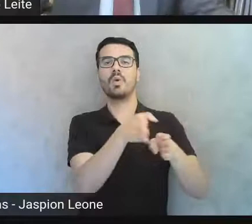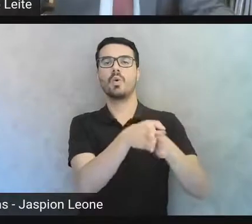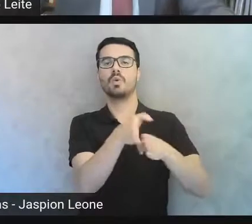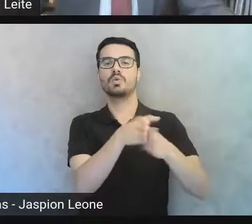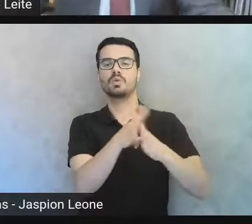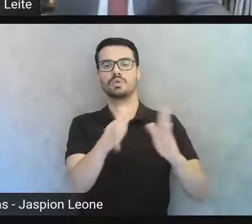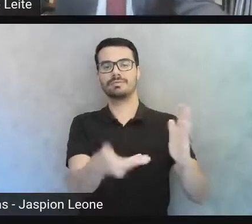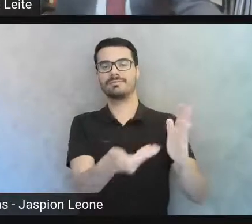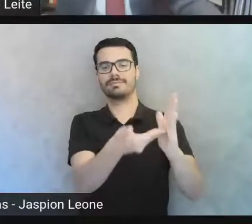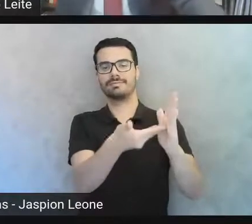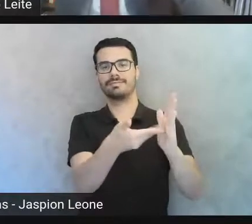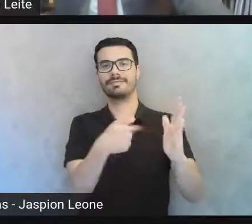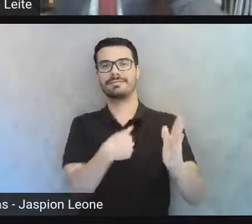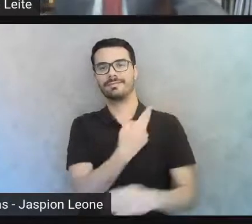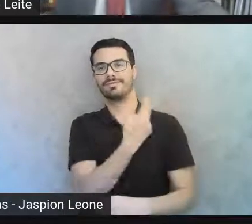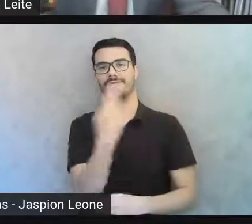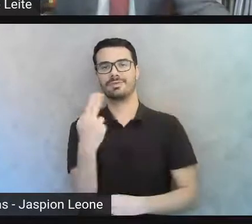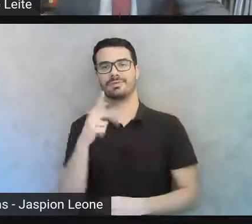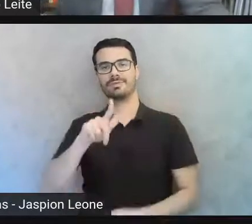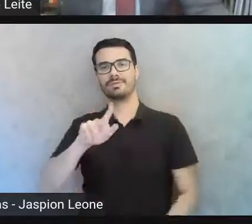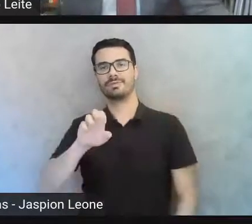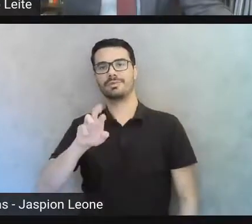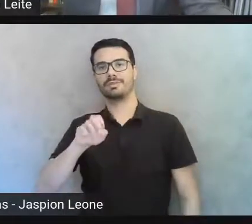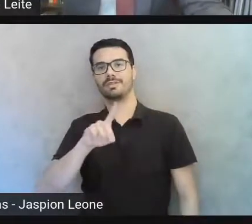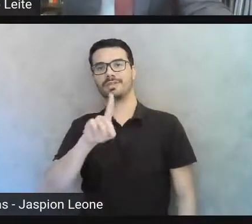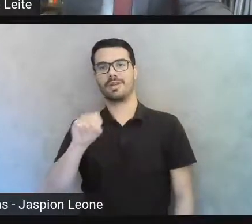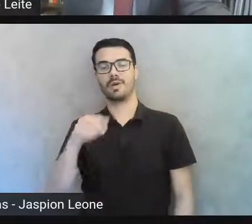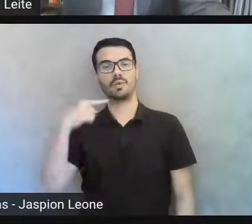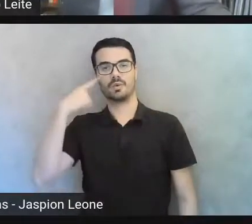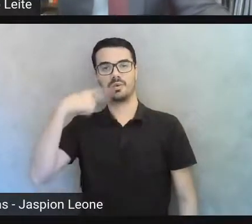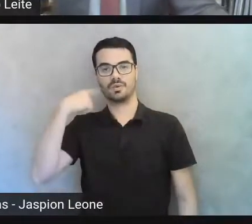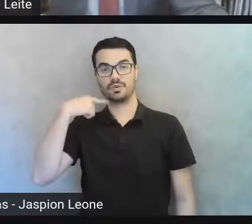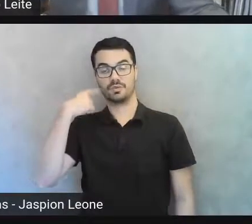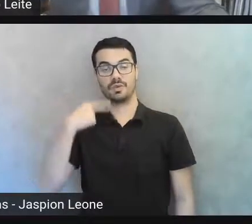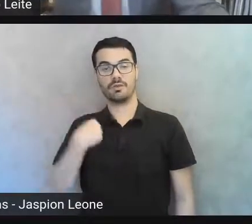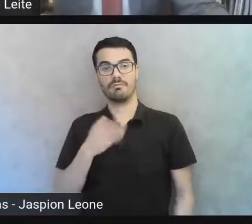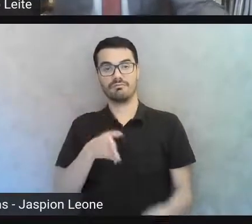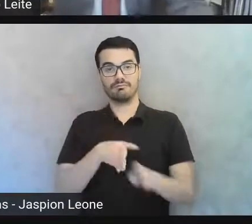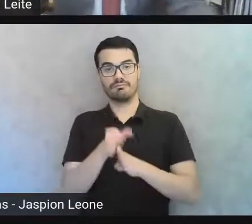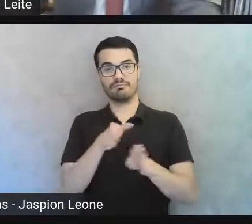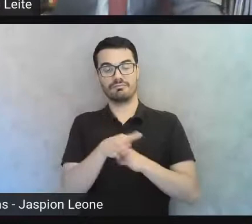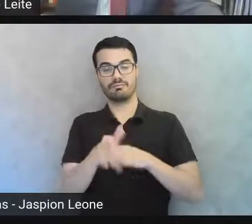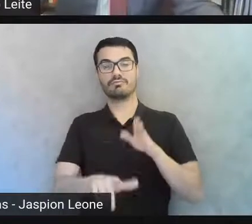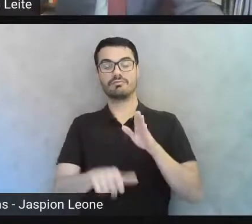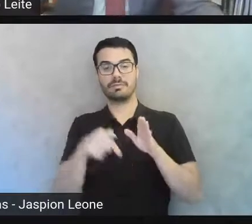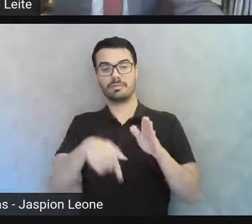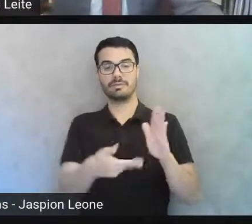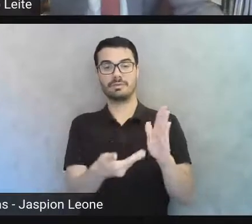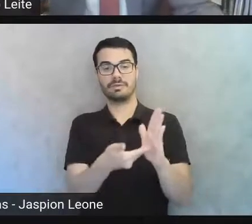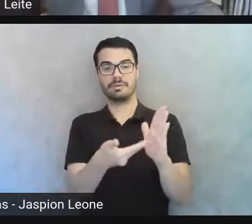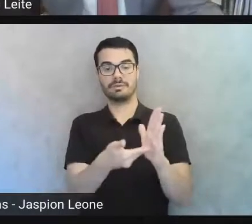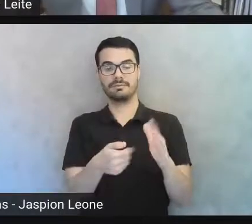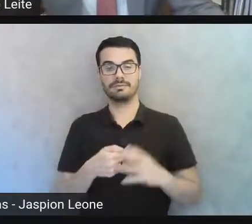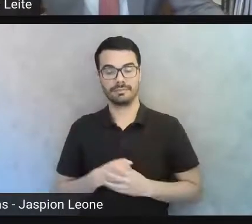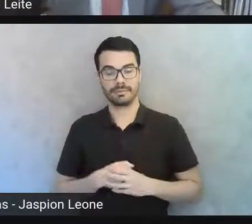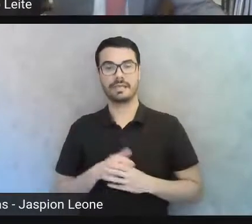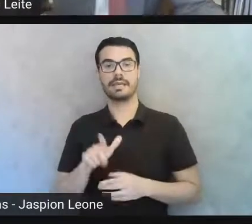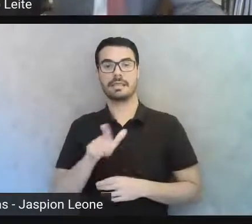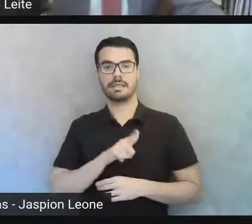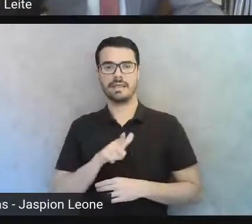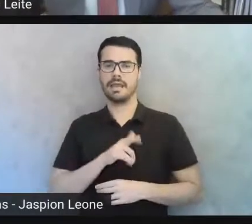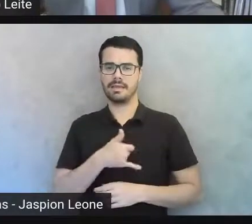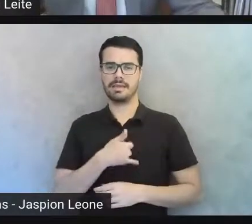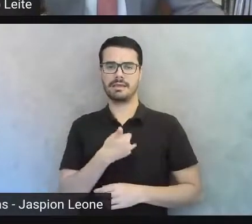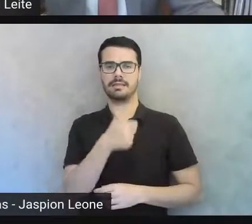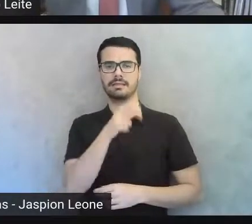legislativa. Eu me chamo Geraldo Leite, sou advogado e consultor legislativo da Câmara dos Deputados, tenho